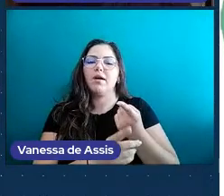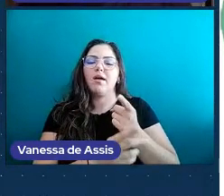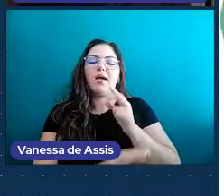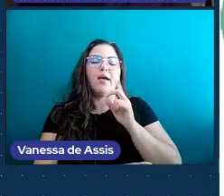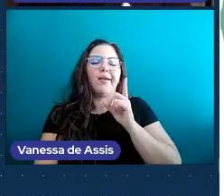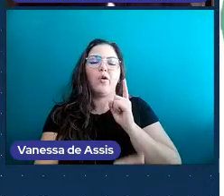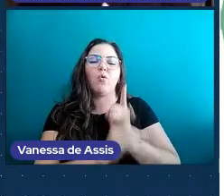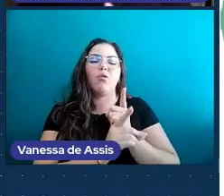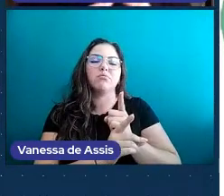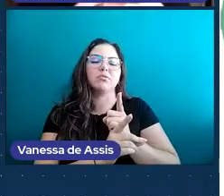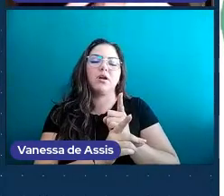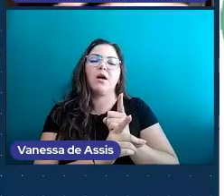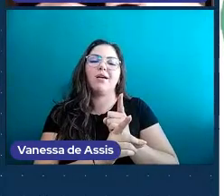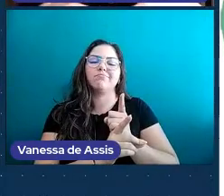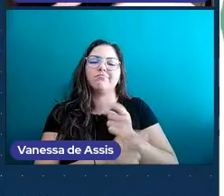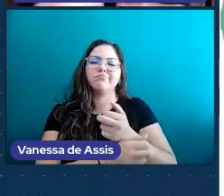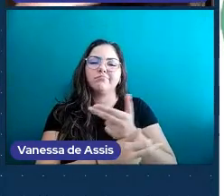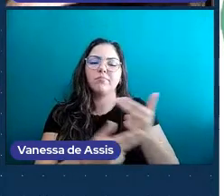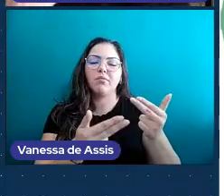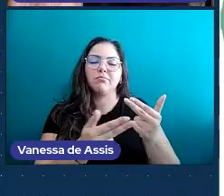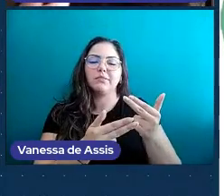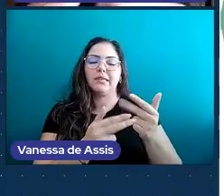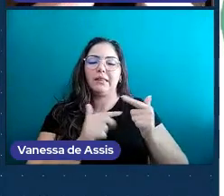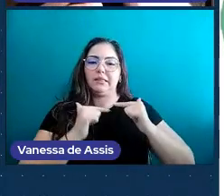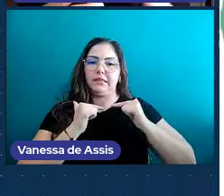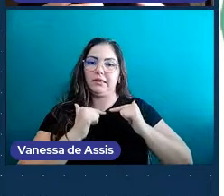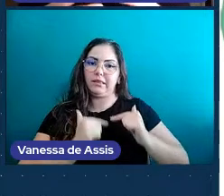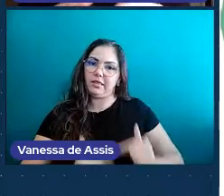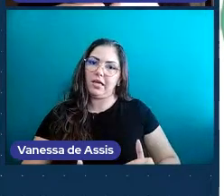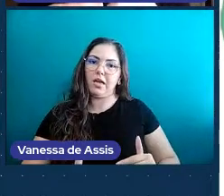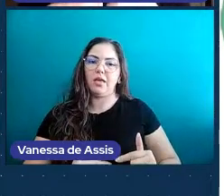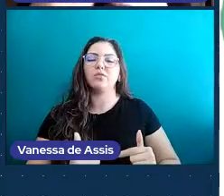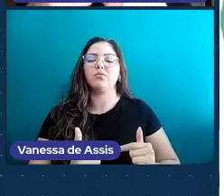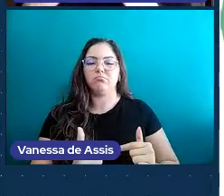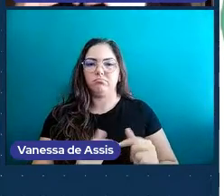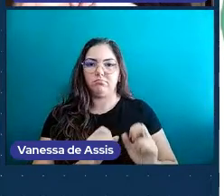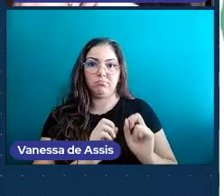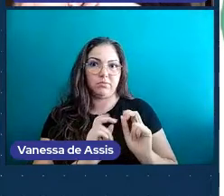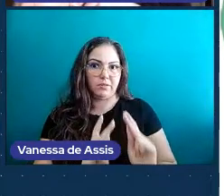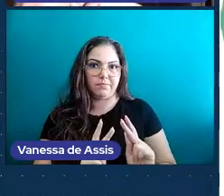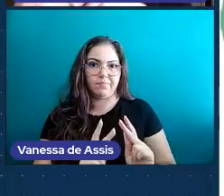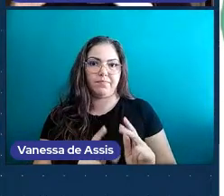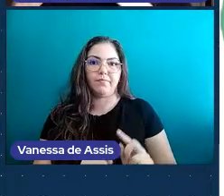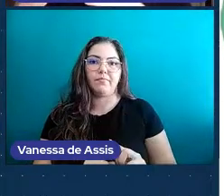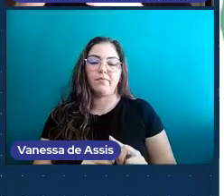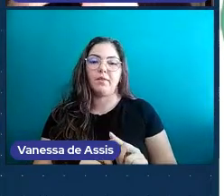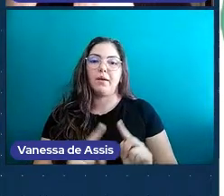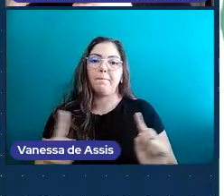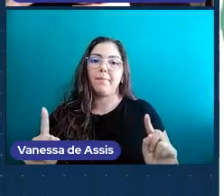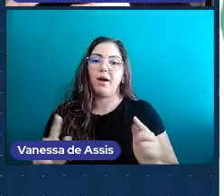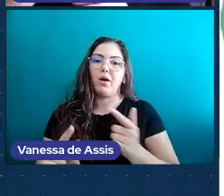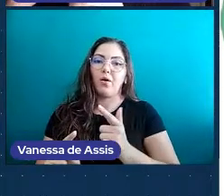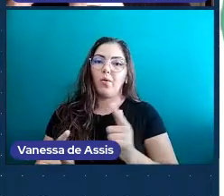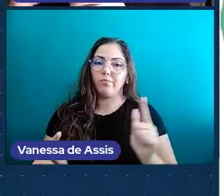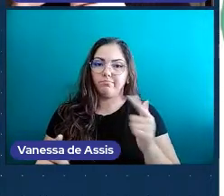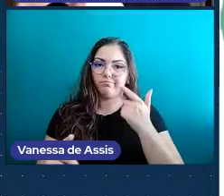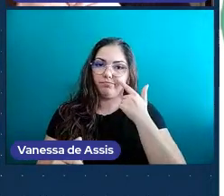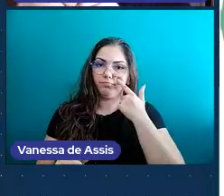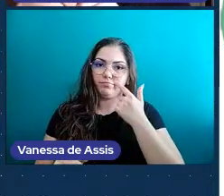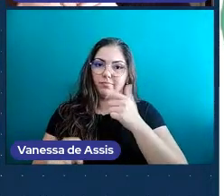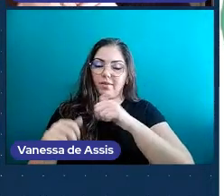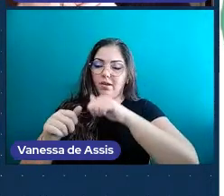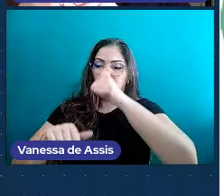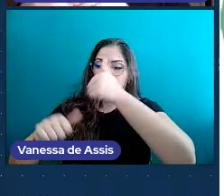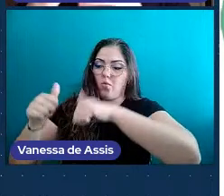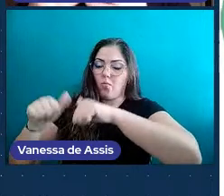ter implicação dos pesquisadores, por isso ela seria mais rigorosa e tudo mais. Bom, sendo a pesquisa qualitativa diferente, partindo